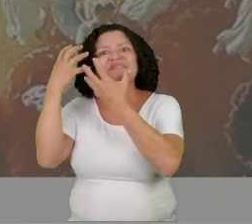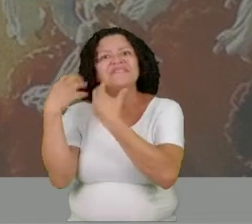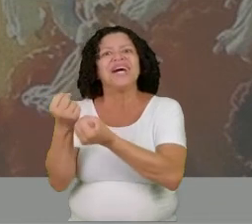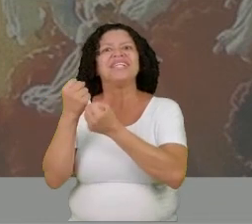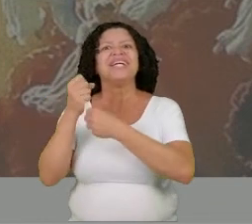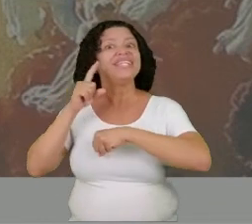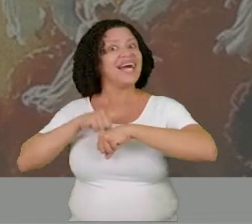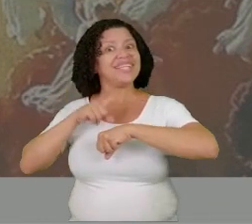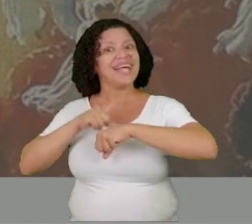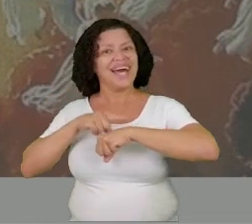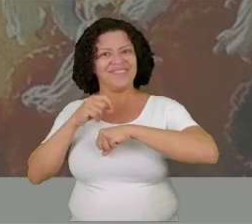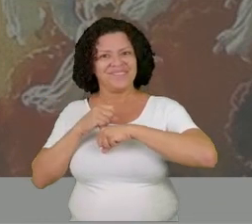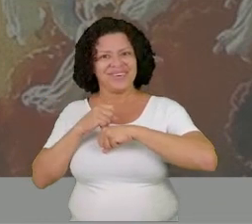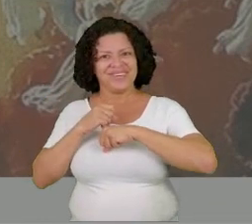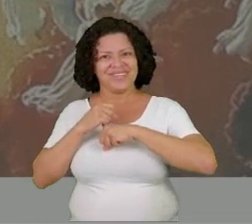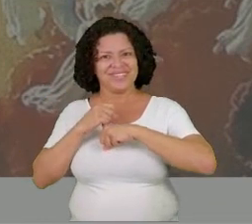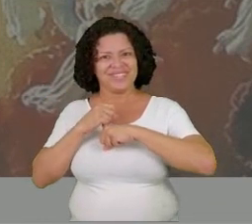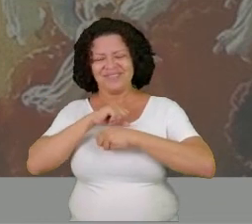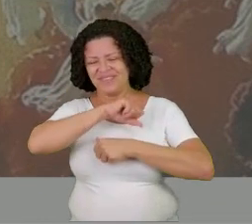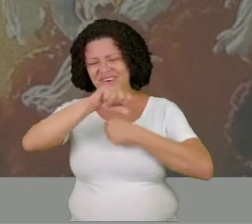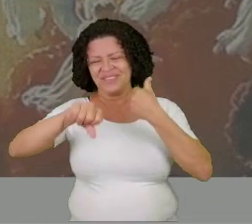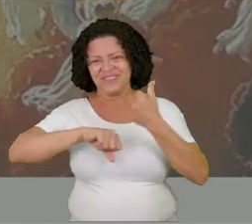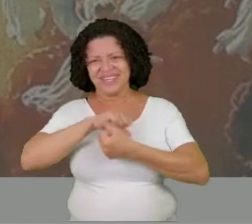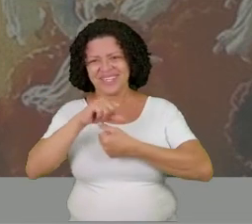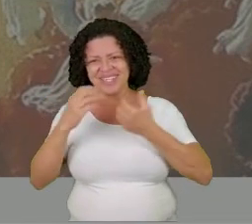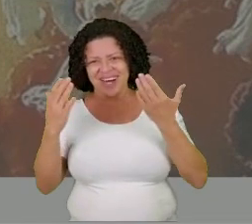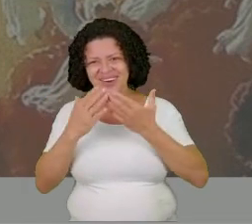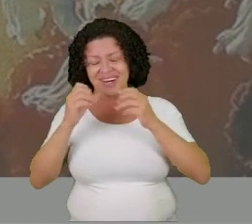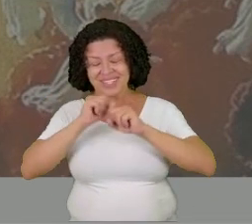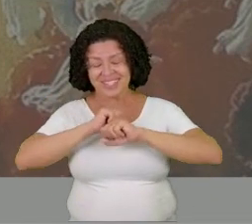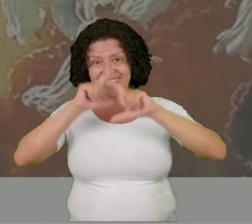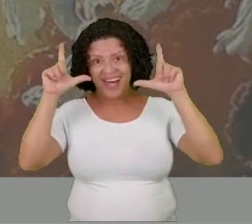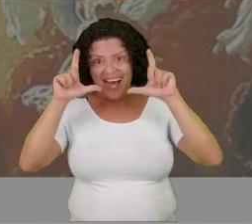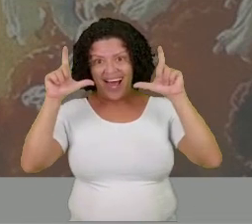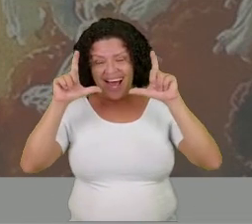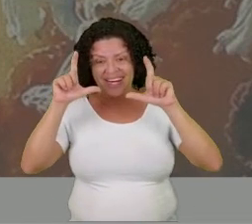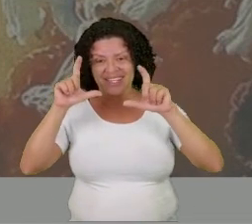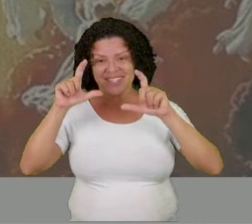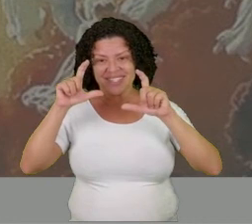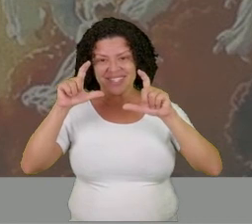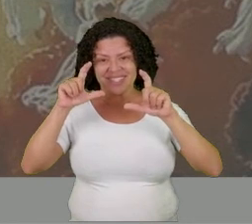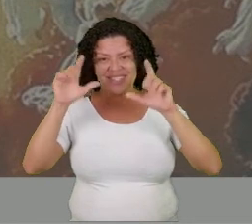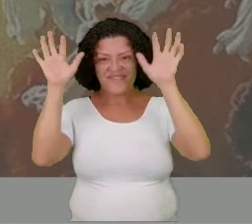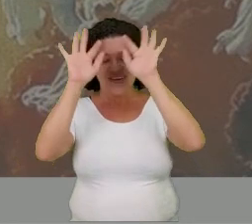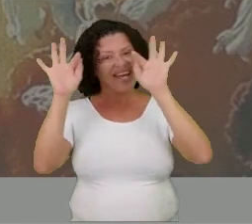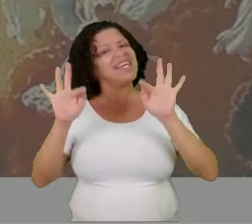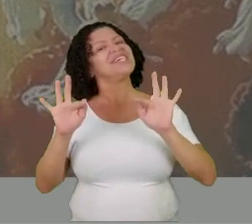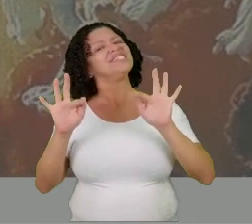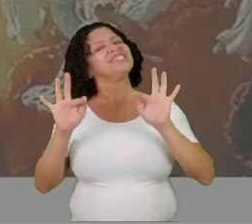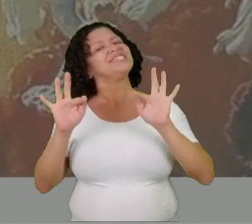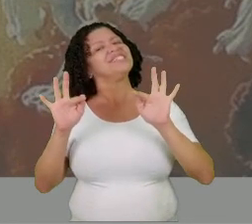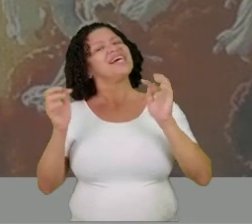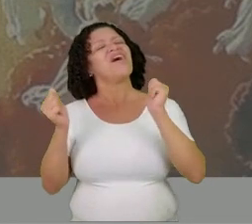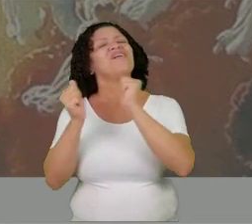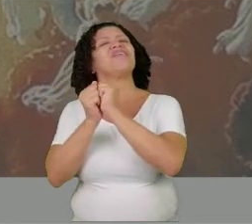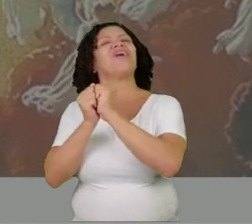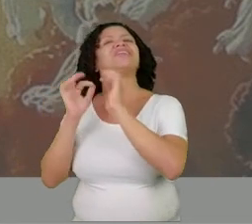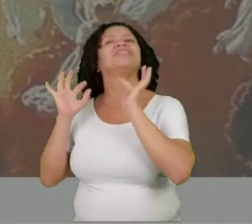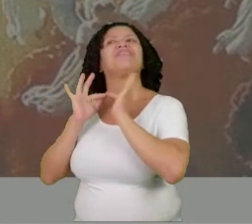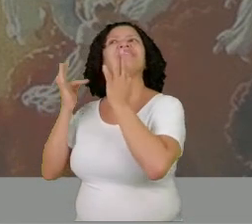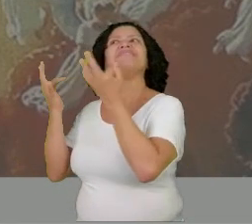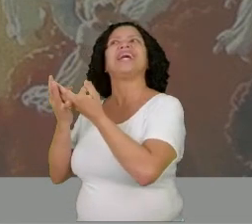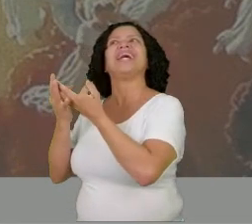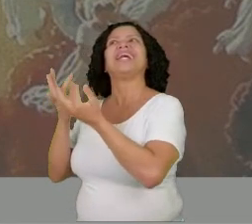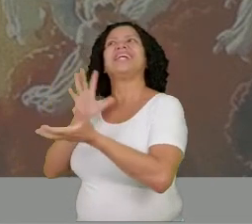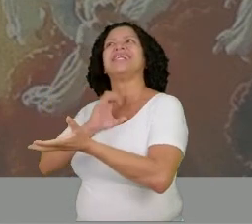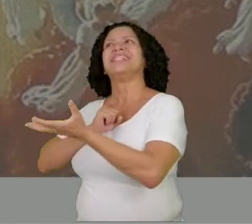será considerada. Né? Então, ainda temos muito tempo para termos o privilégio de acordar num ambiente